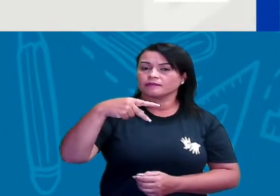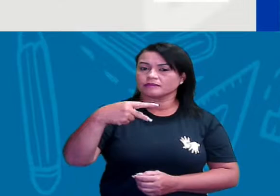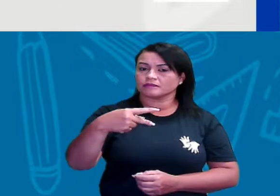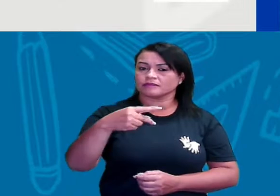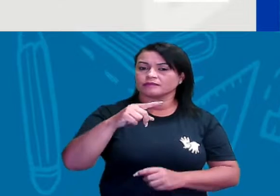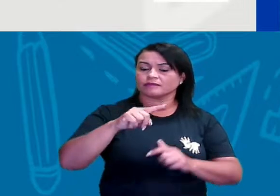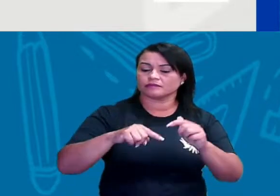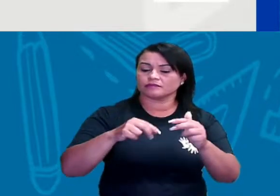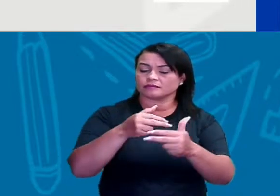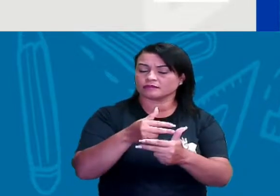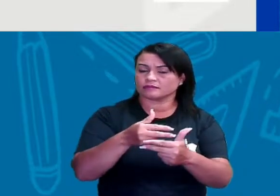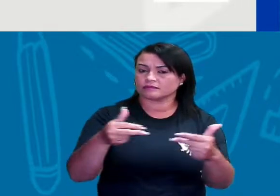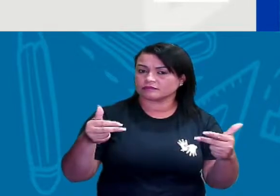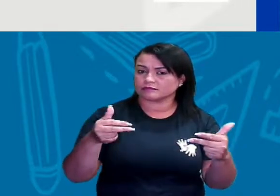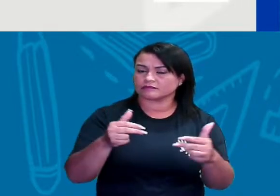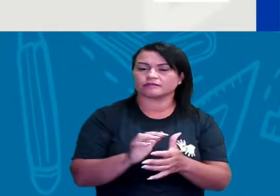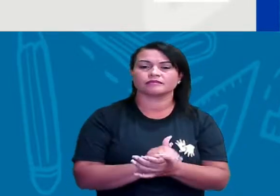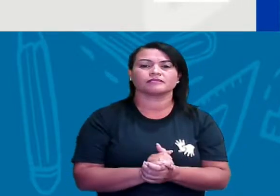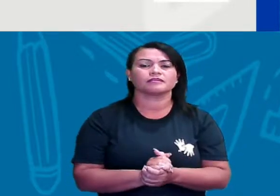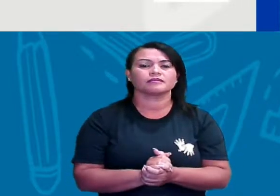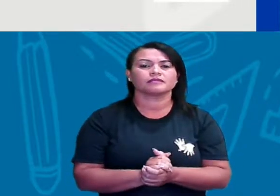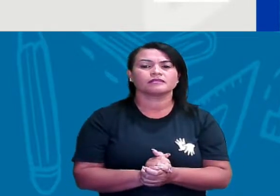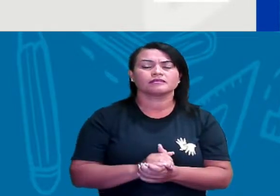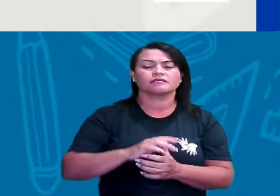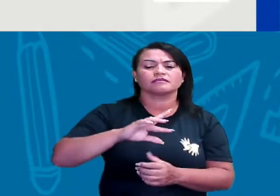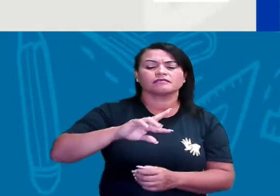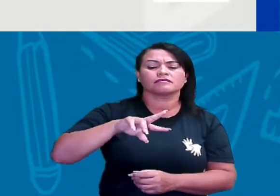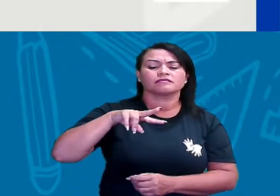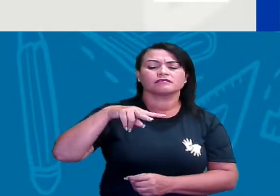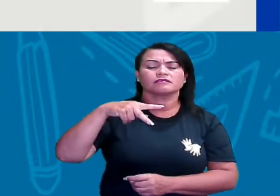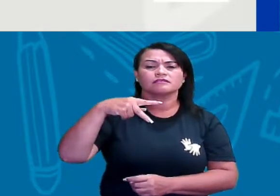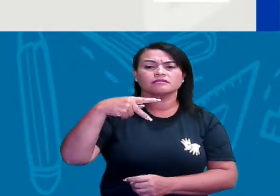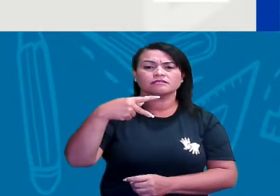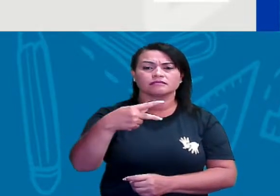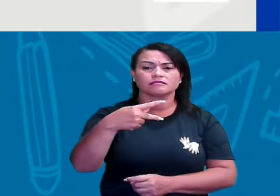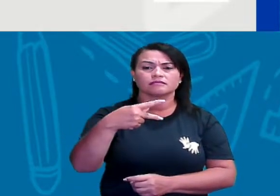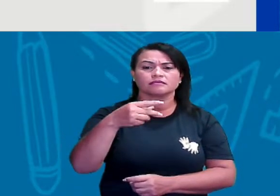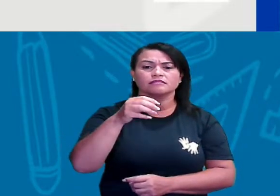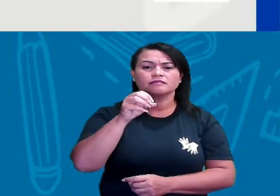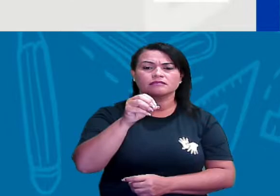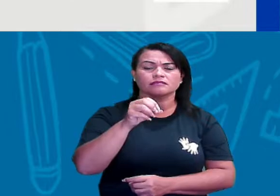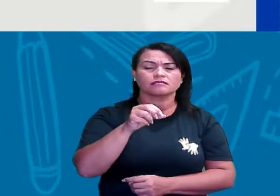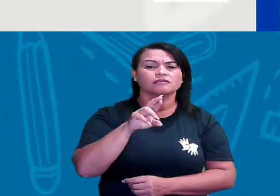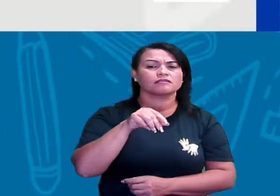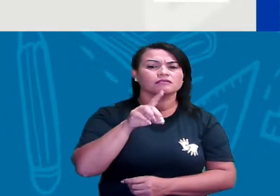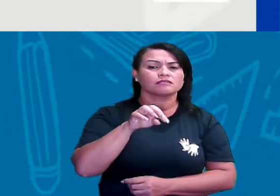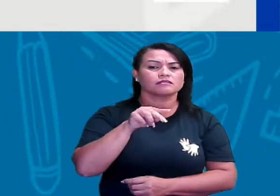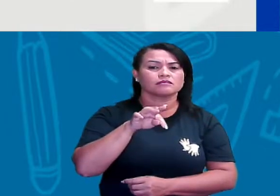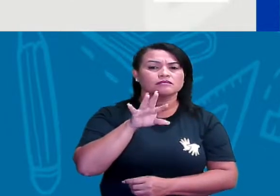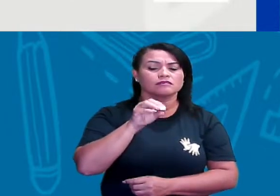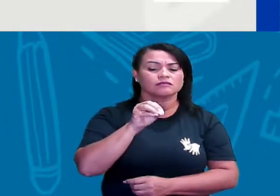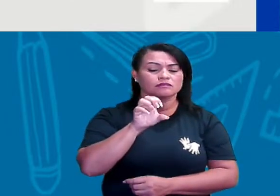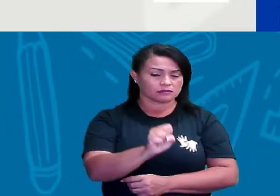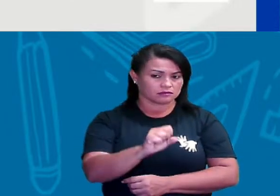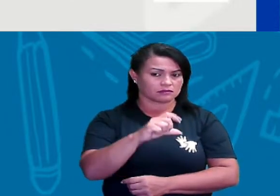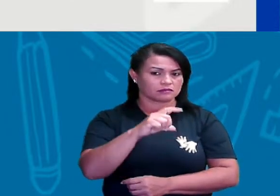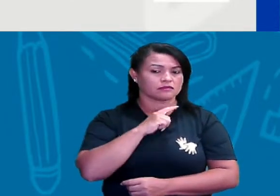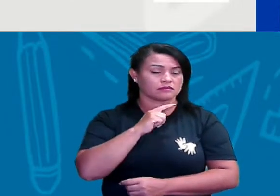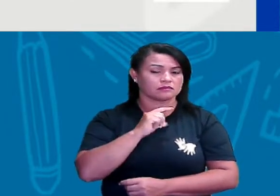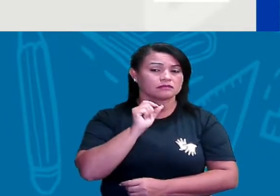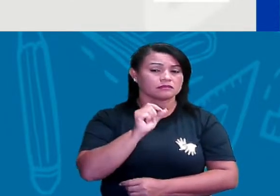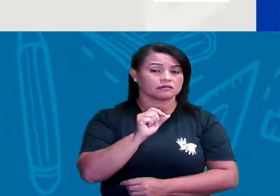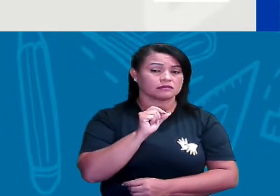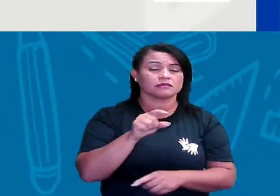produto. Ok? Então, vamos lá. O expoente do produto é expoente dos fatores, tá? Então, nós